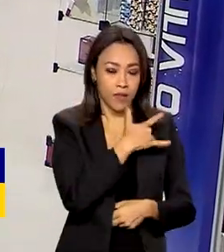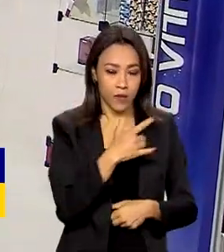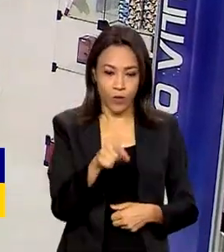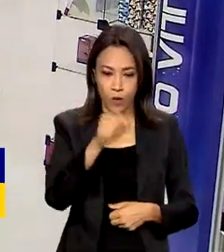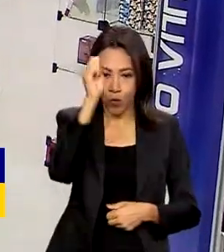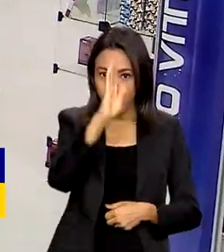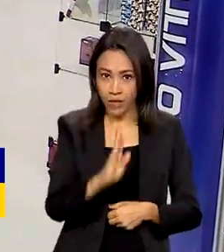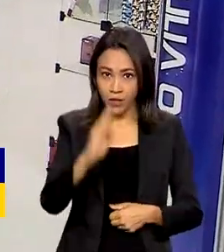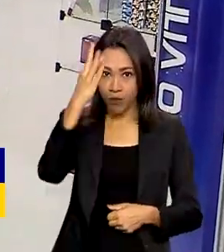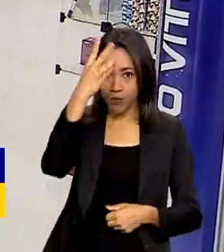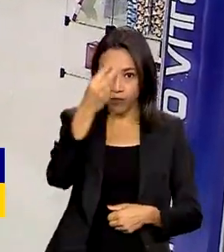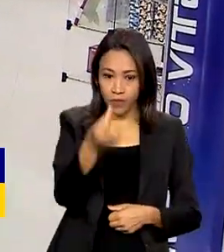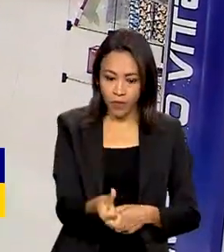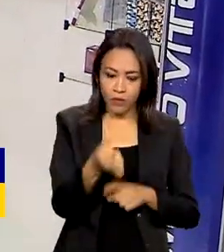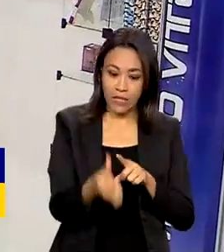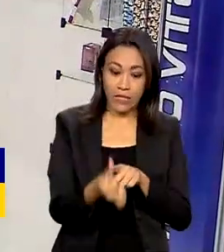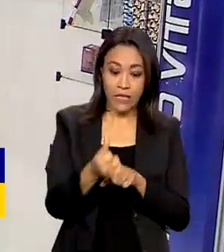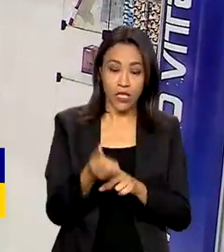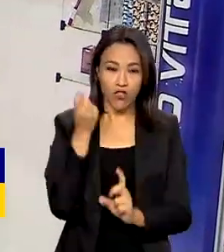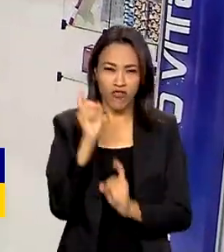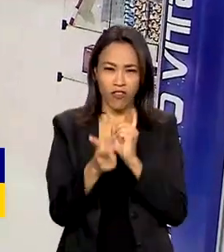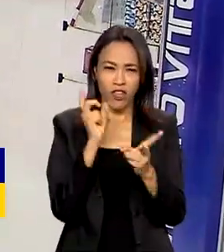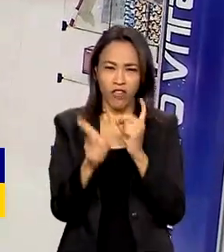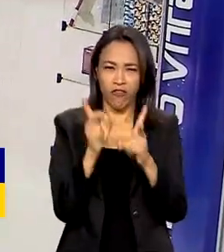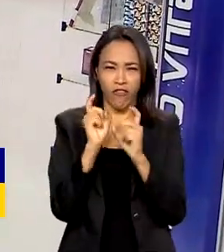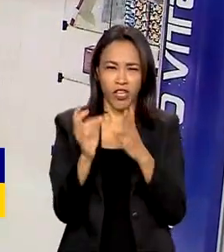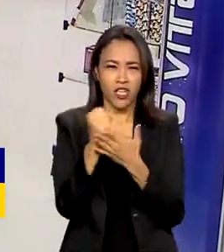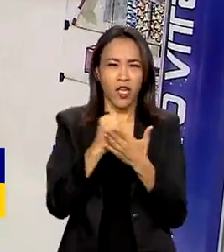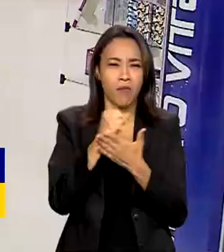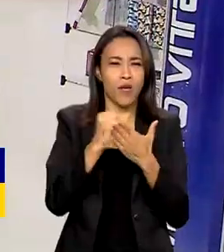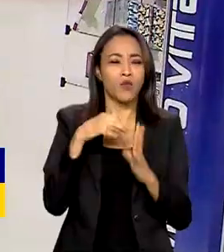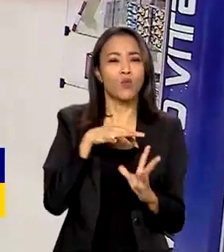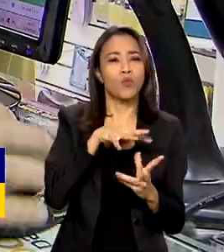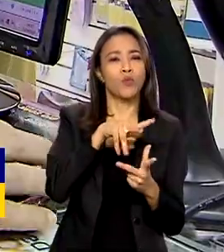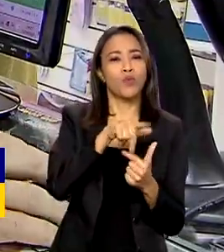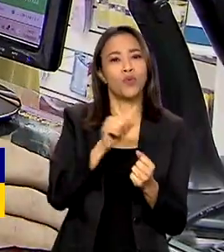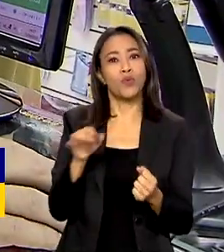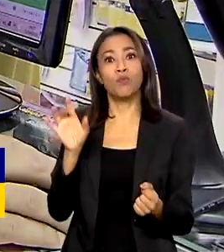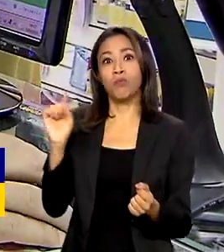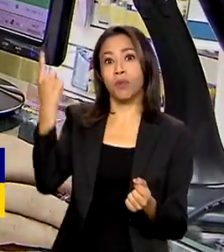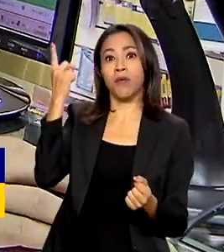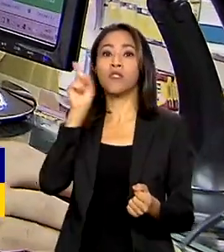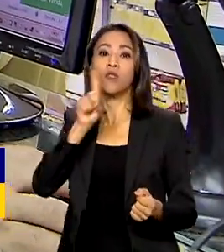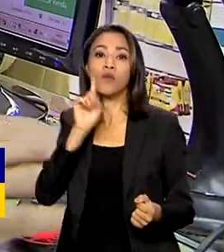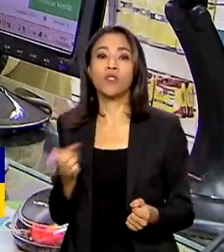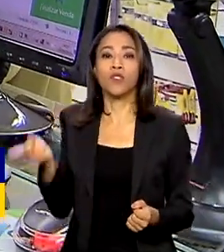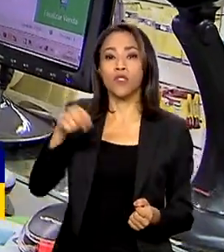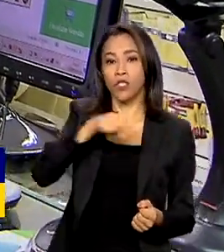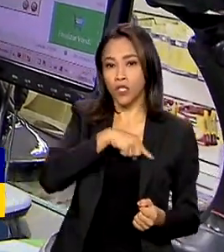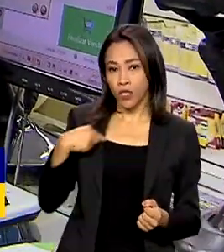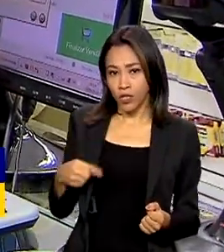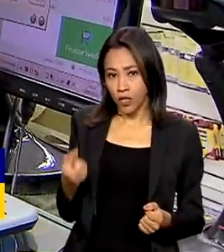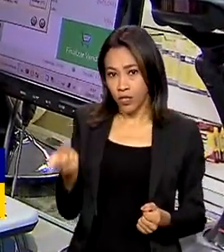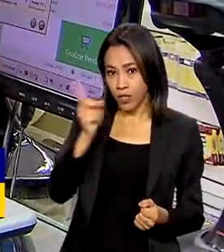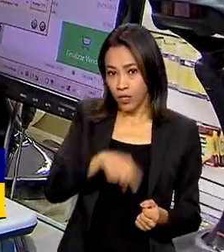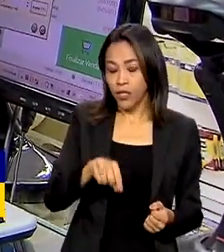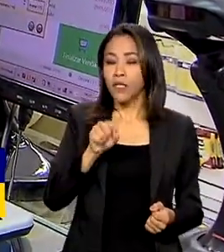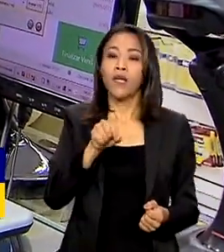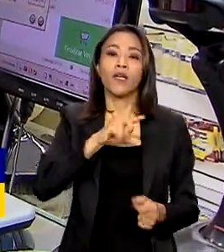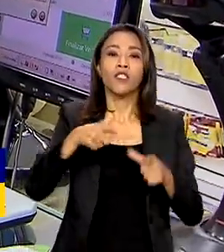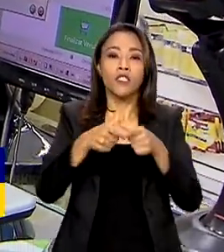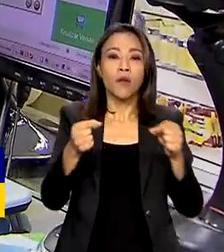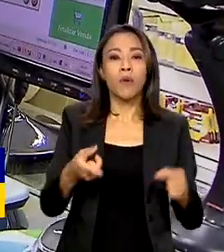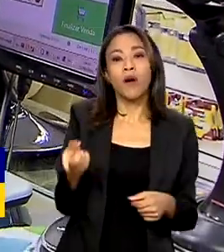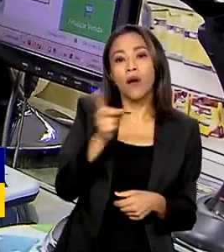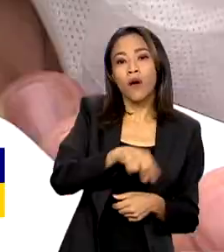o sexto maior mercado farmacêutico do mundo atrás apenas dos Estados Unidos China Japão Alemanha e da